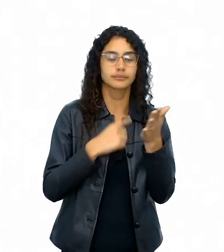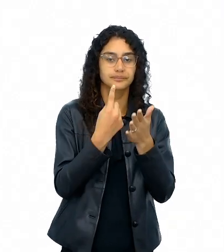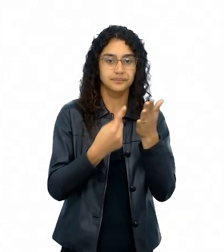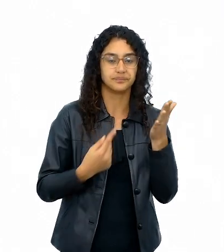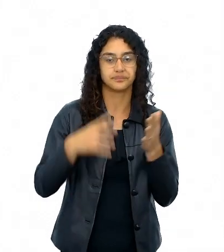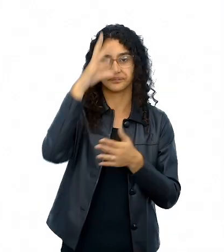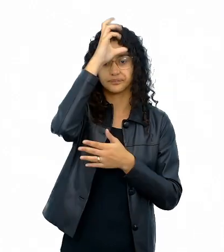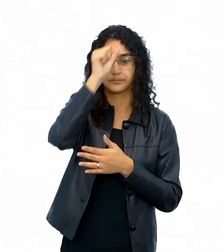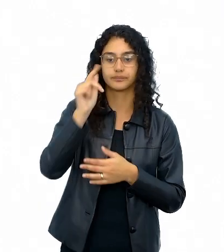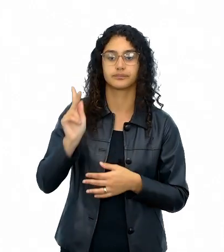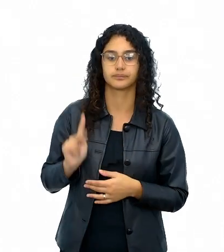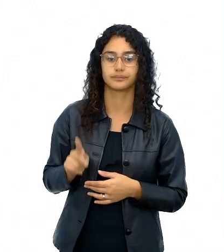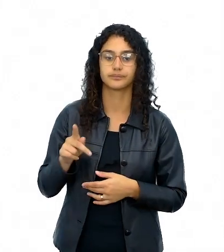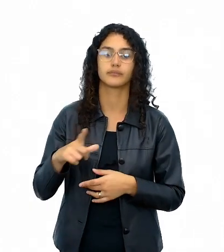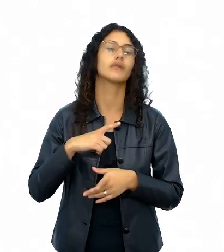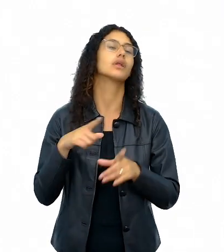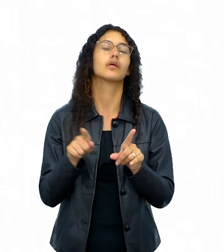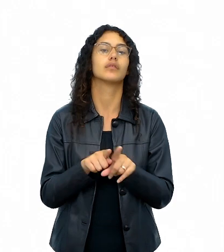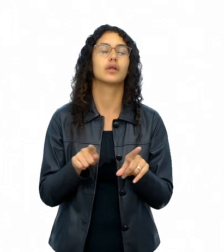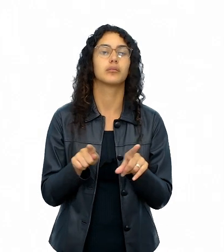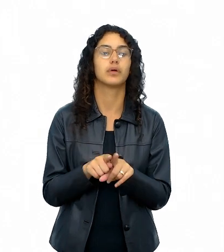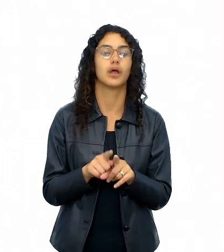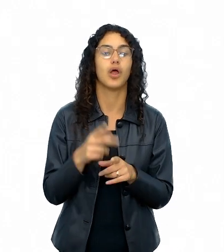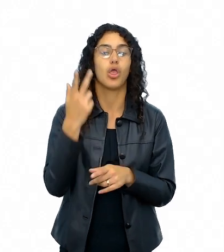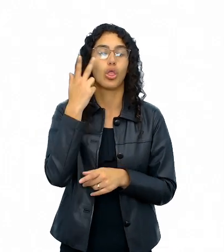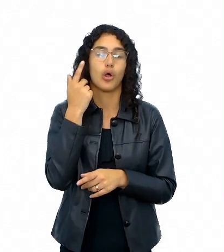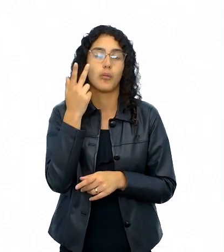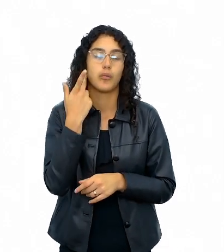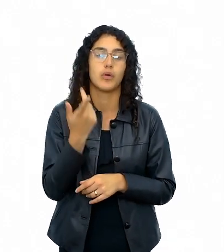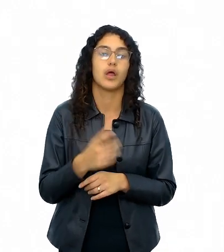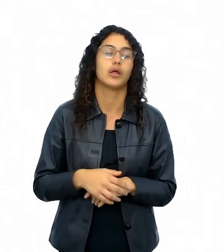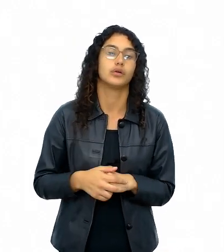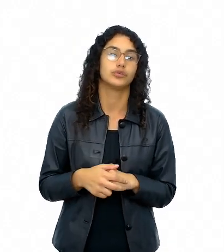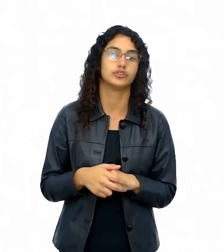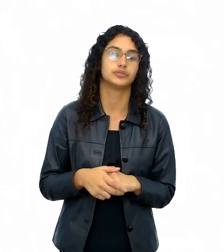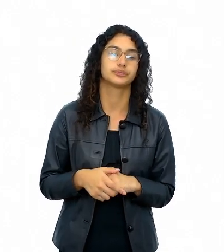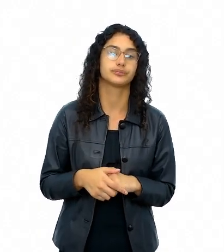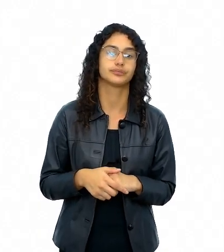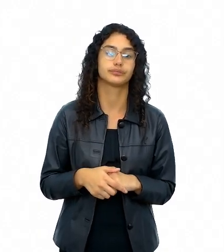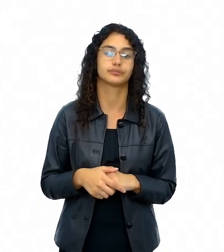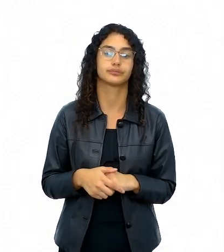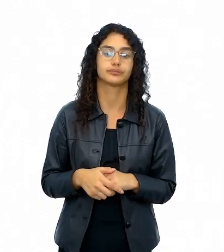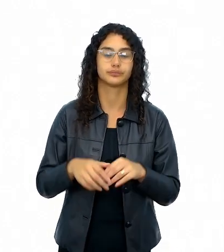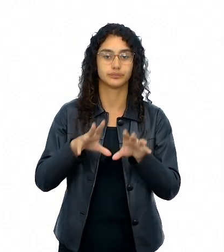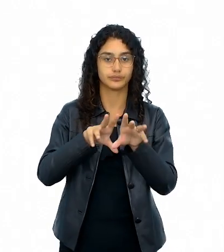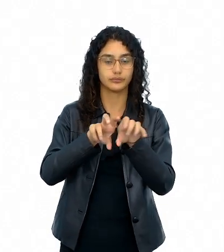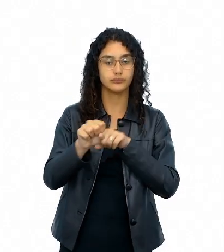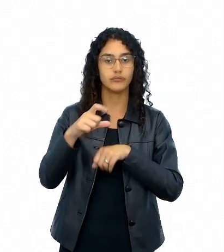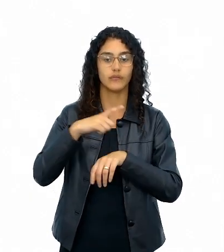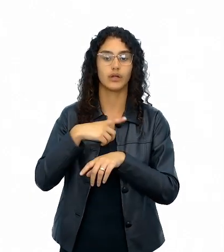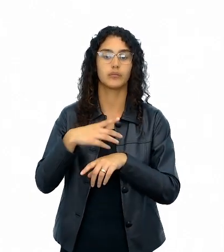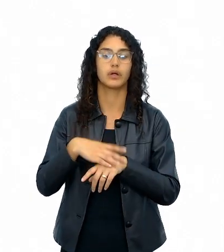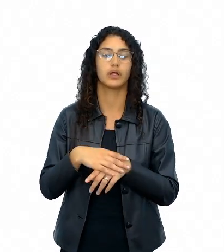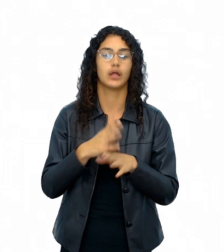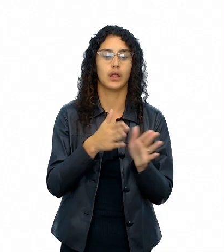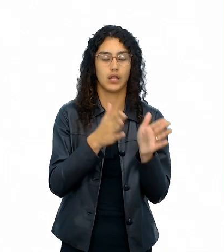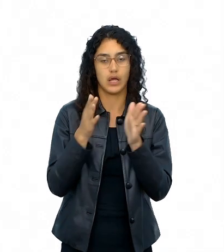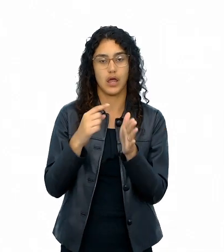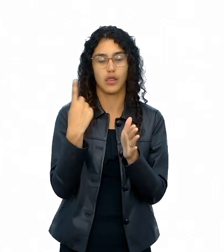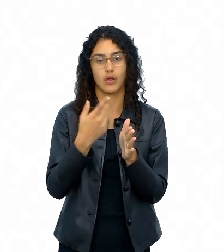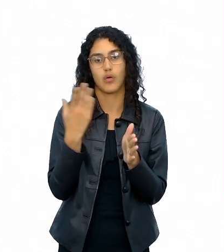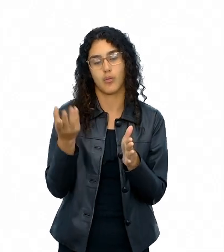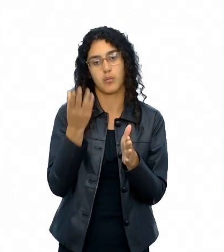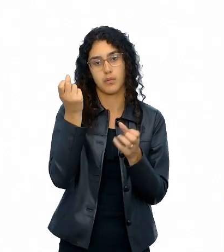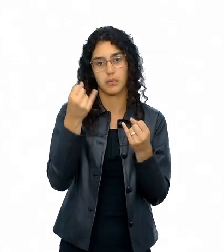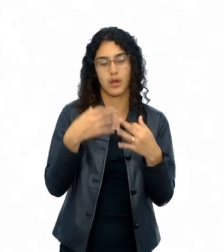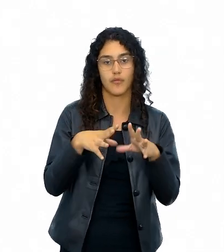Aprender Sempre, né, seria normalmente as formações ano e série, né? Então a gente, como eu falei,